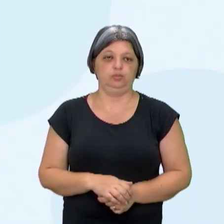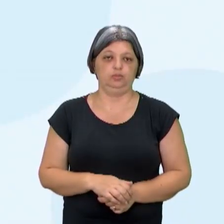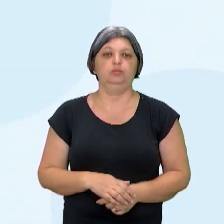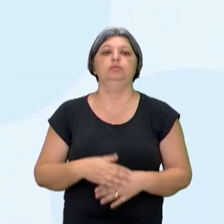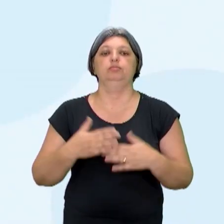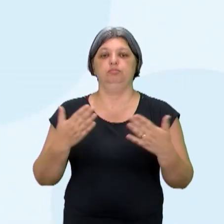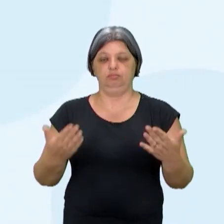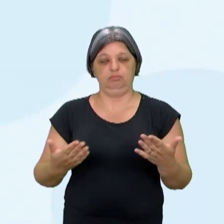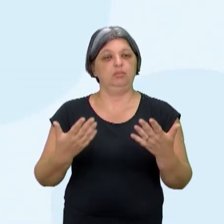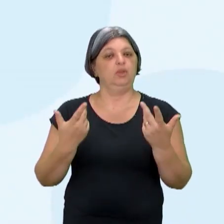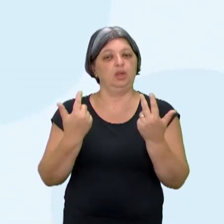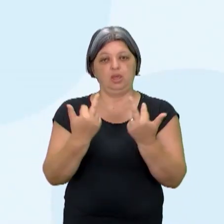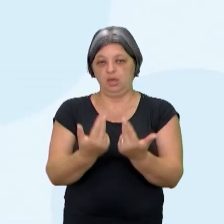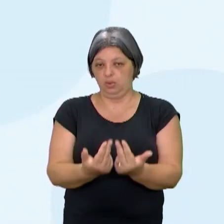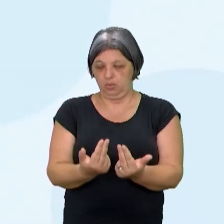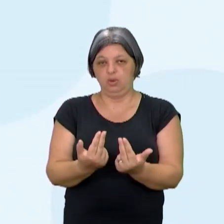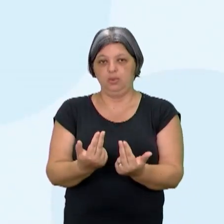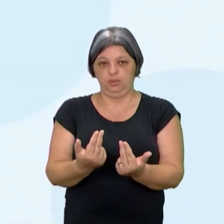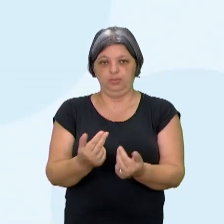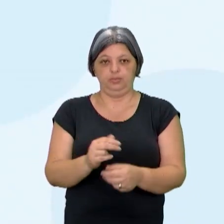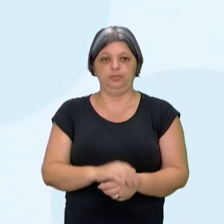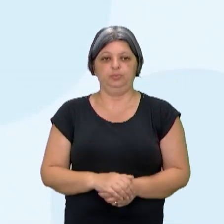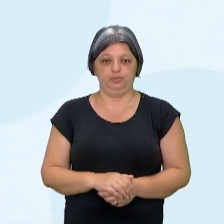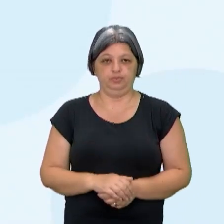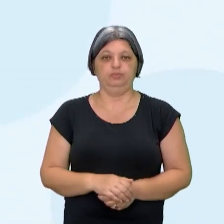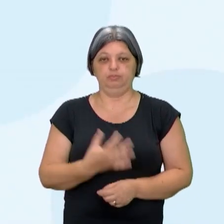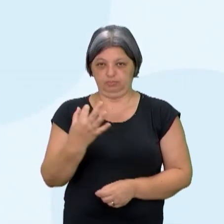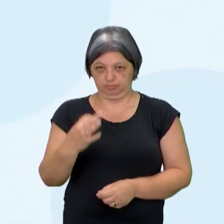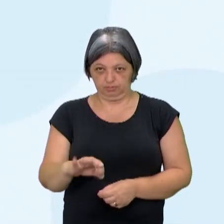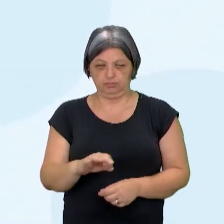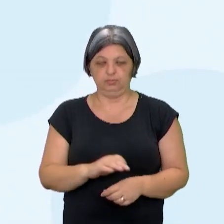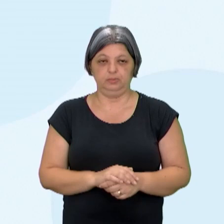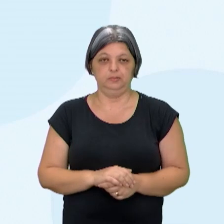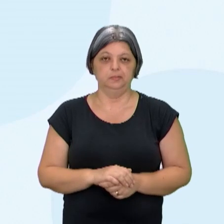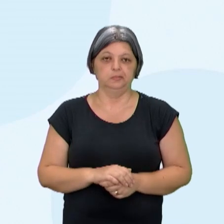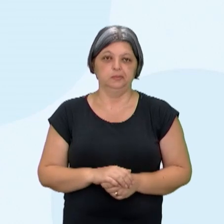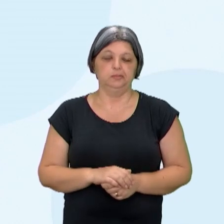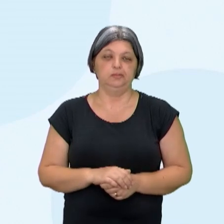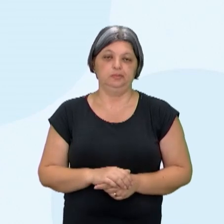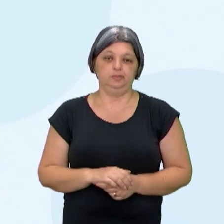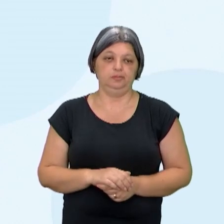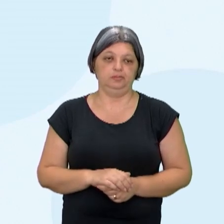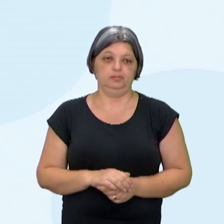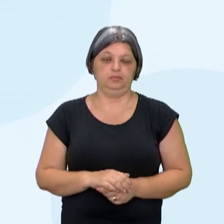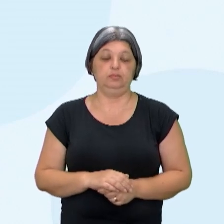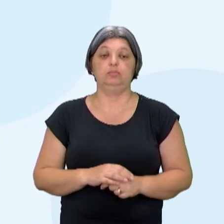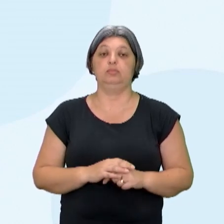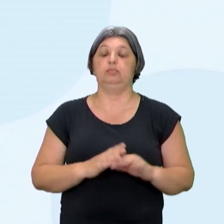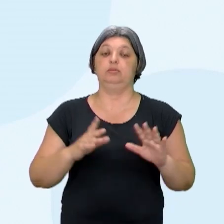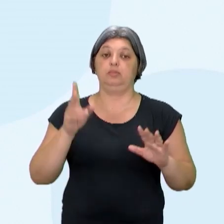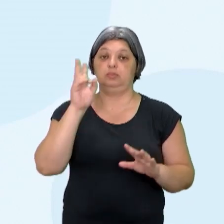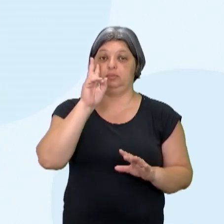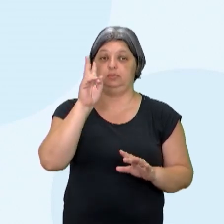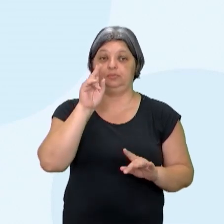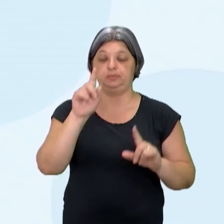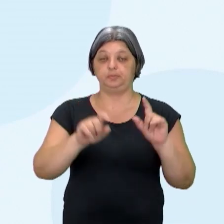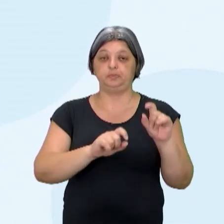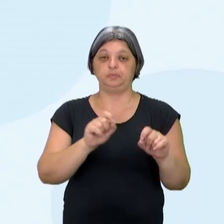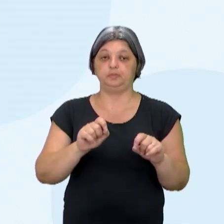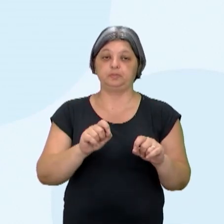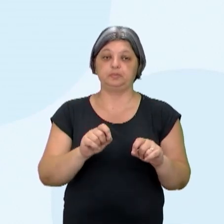Então, é a mesma estrutura. O que eu falei só se repete aqui, certo? Isso, só tem uma situação. Lembrando